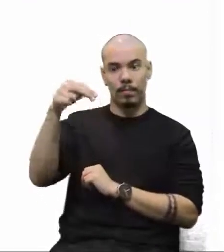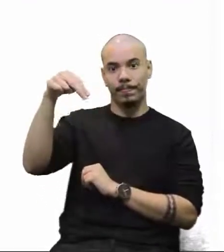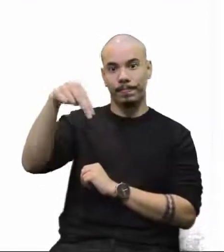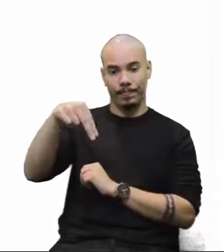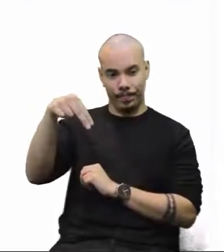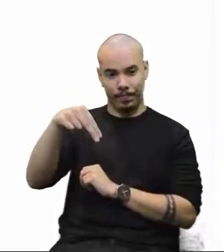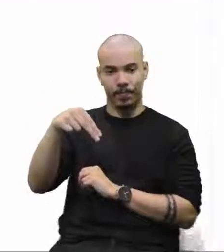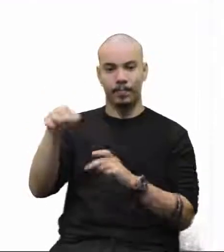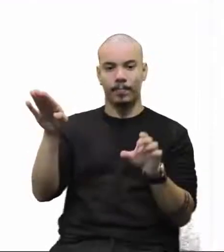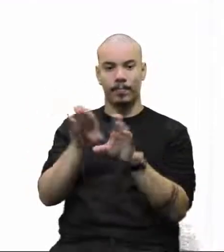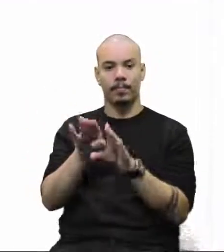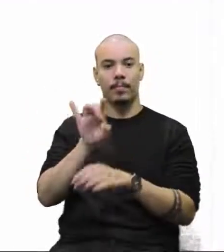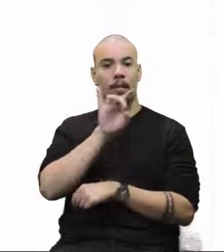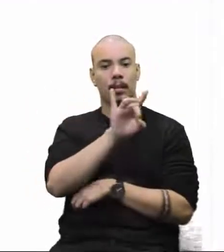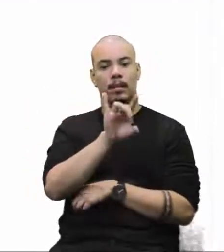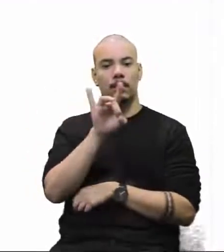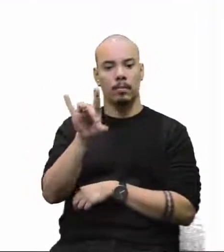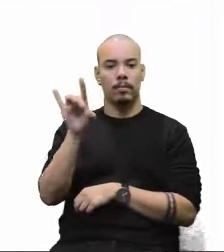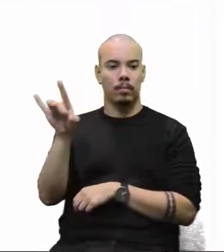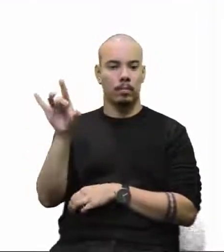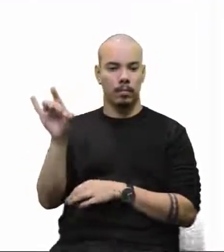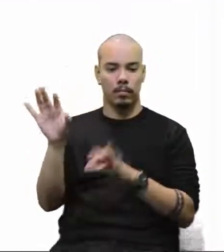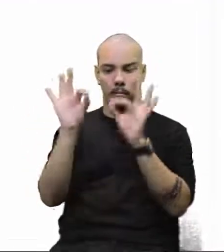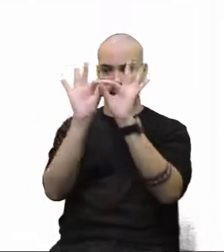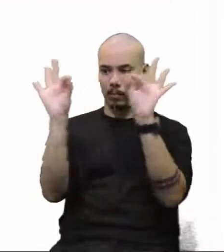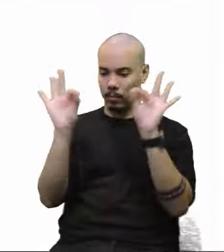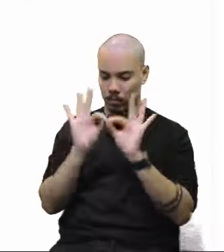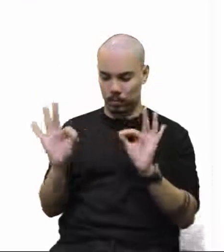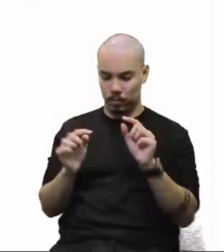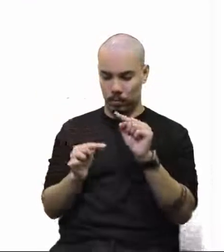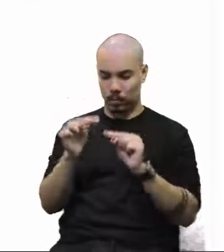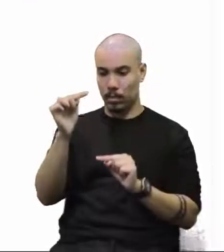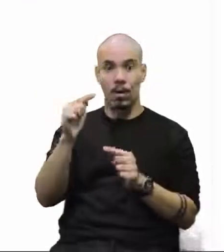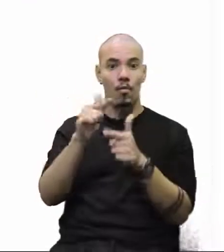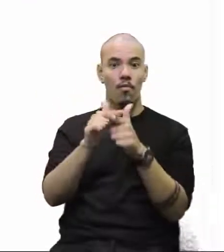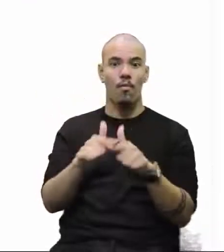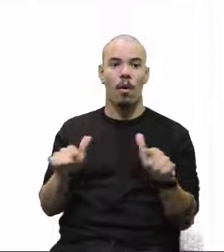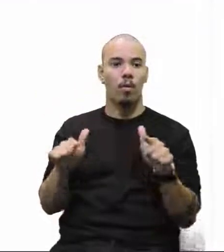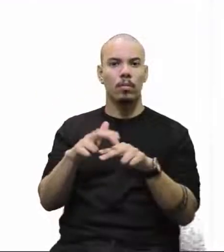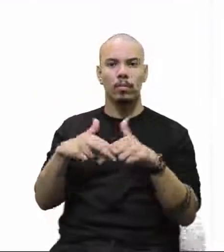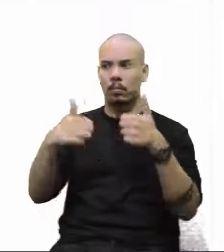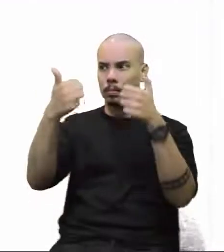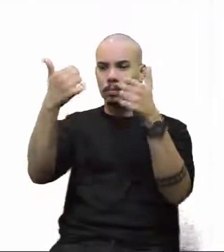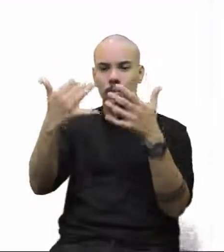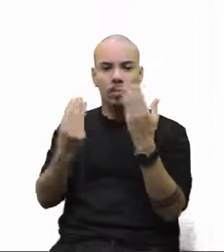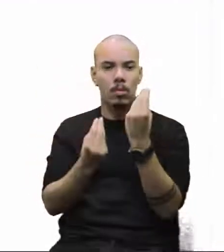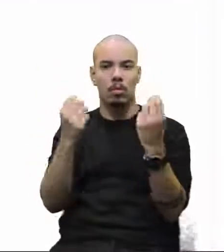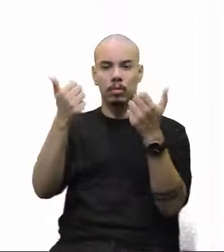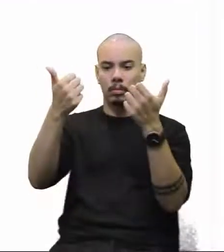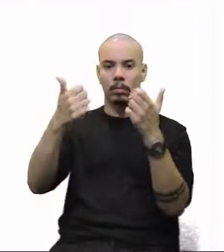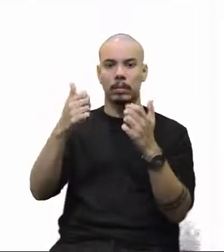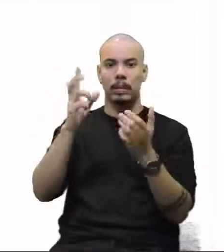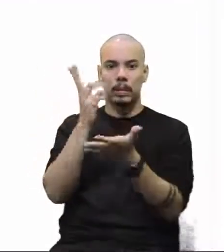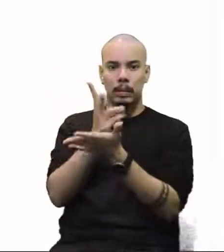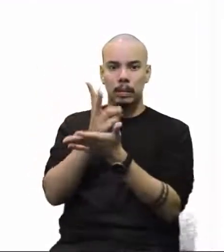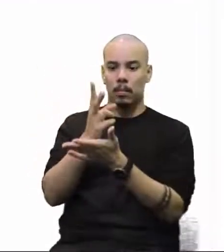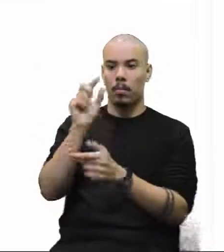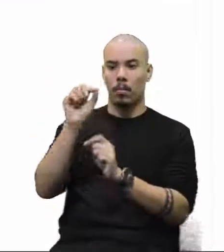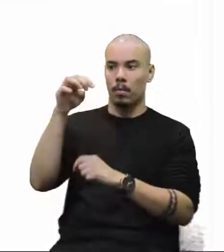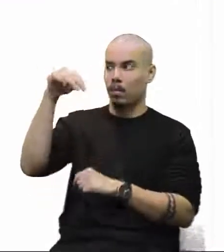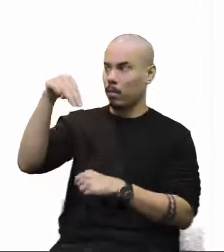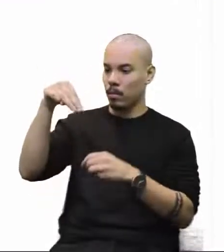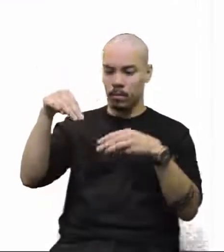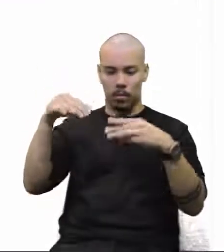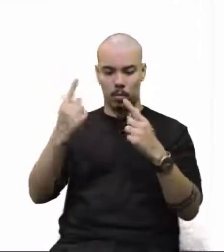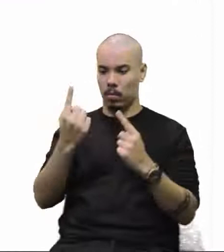newton em cada metro de comprimento do condutor no vácuo. Por isso que a gente faz a definição de metro em metro. 1 metro